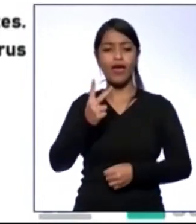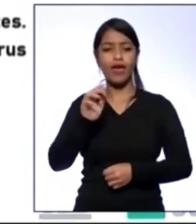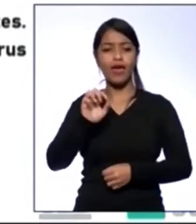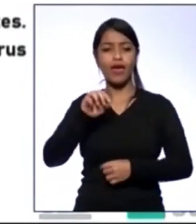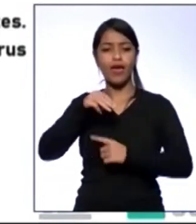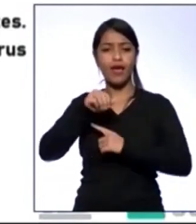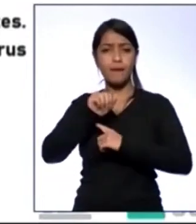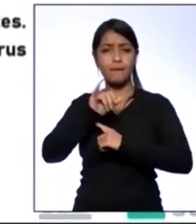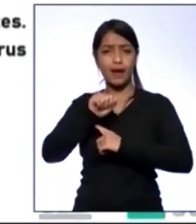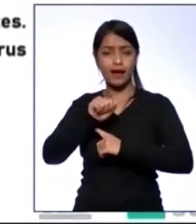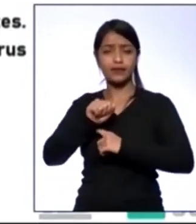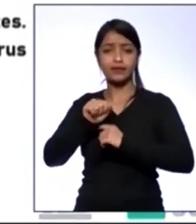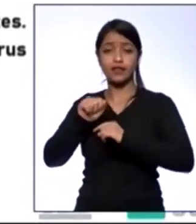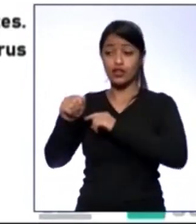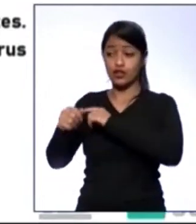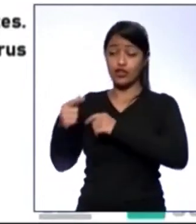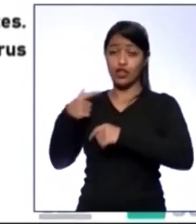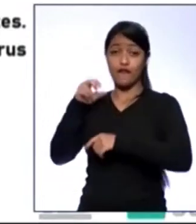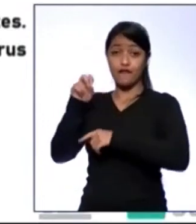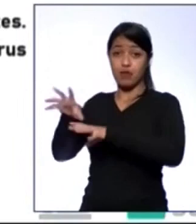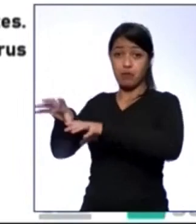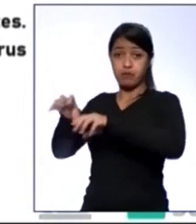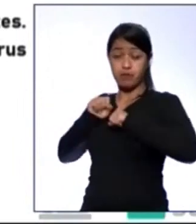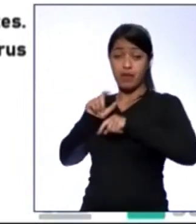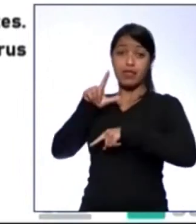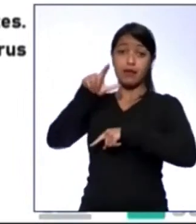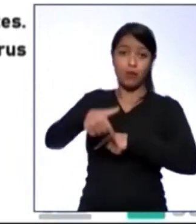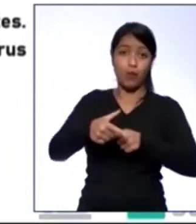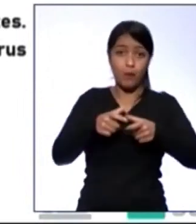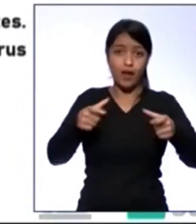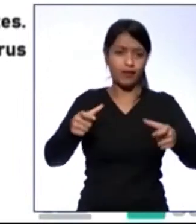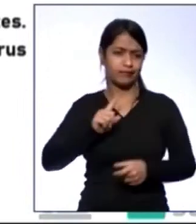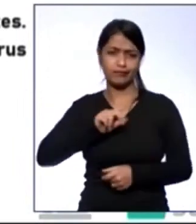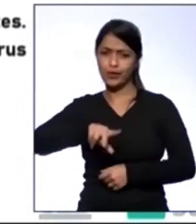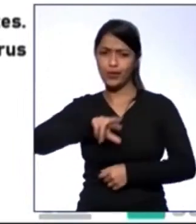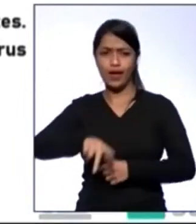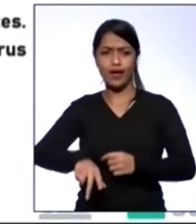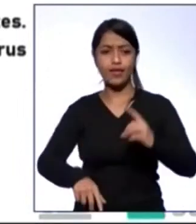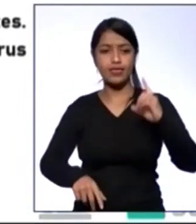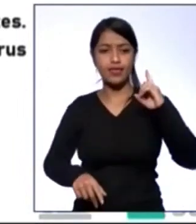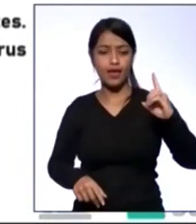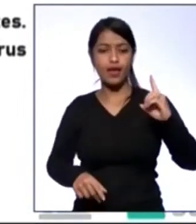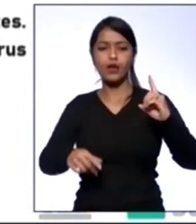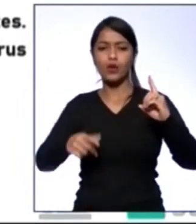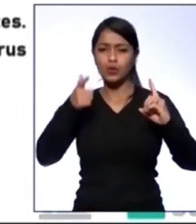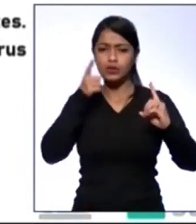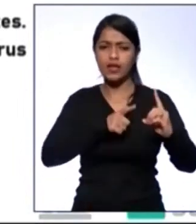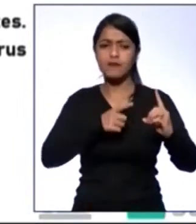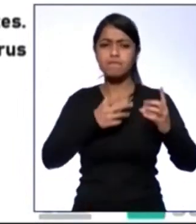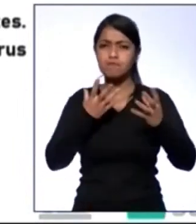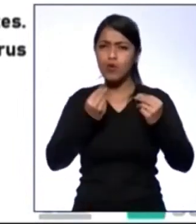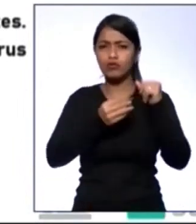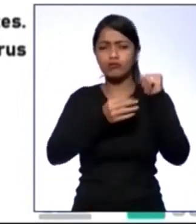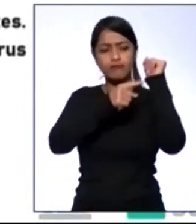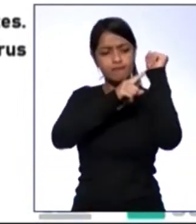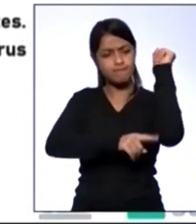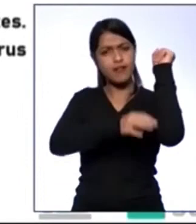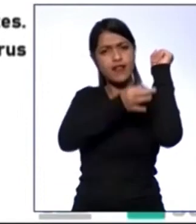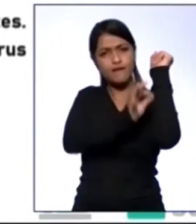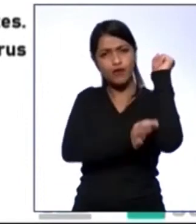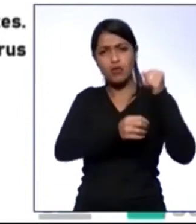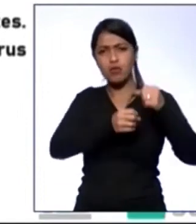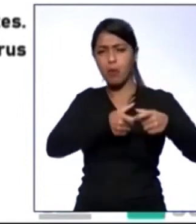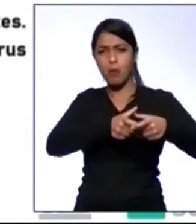vírus HPV? Não aumenta hemácia. D. Rapidez na produção de altas concentrações de linfócitos